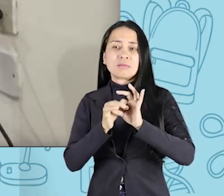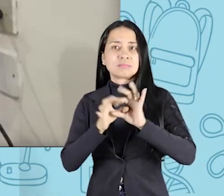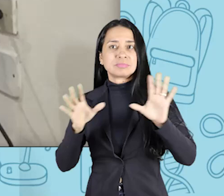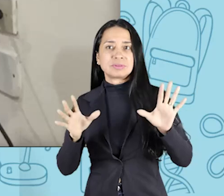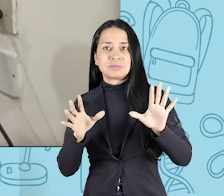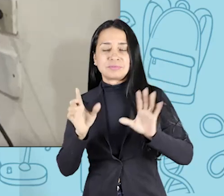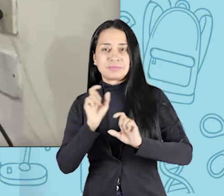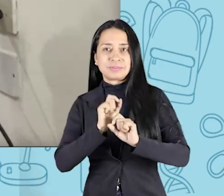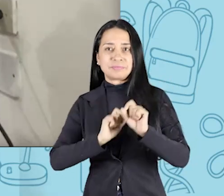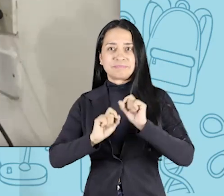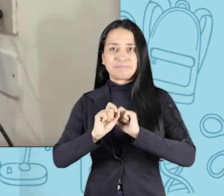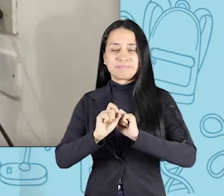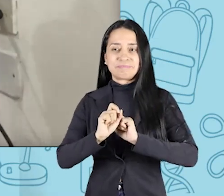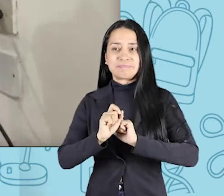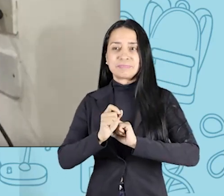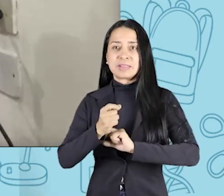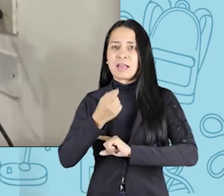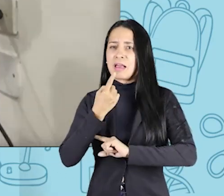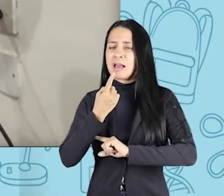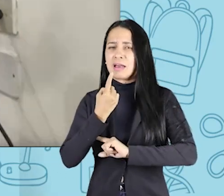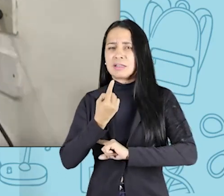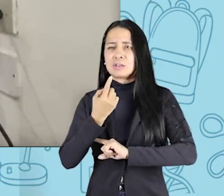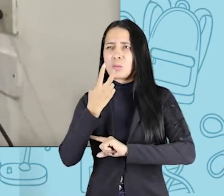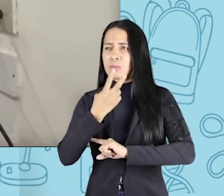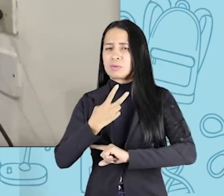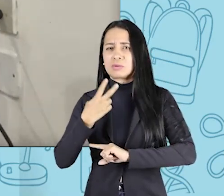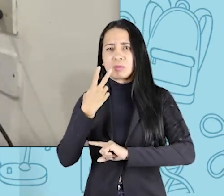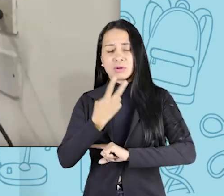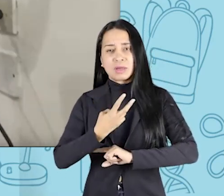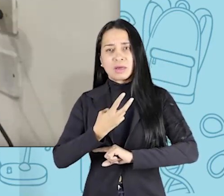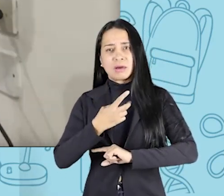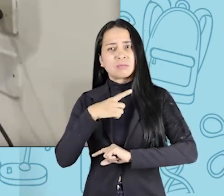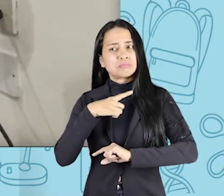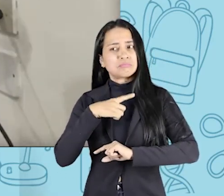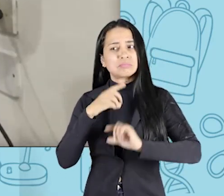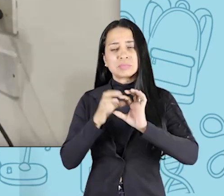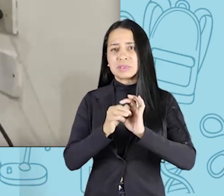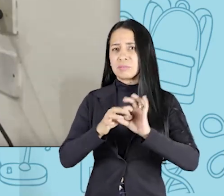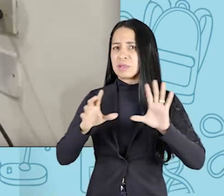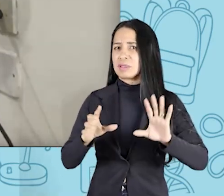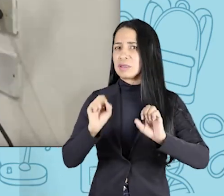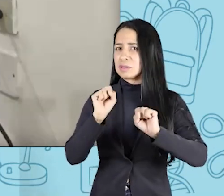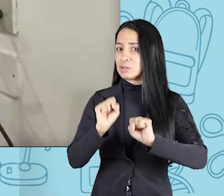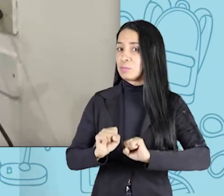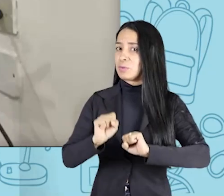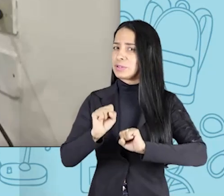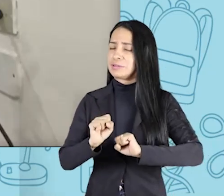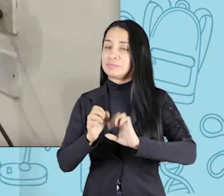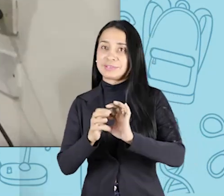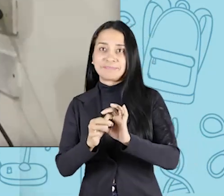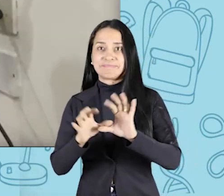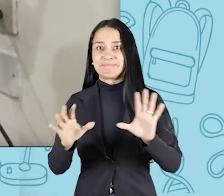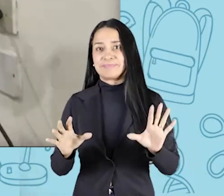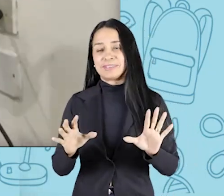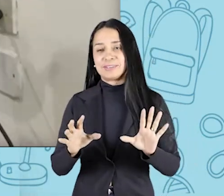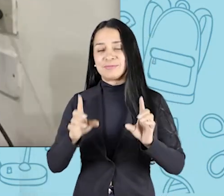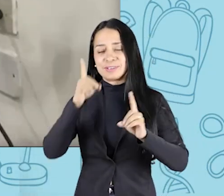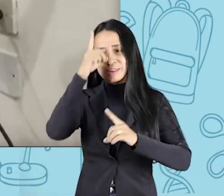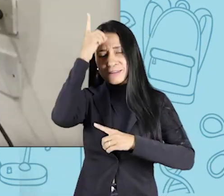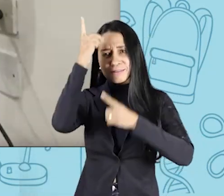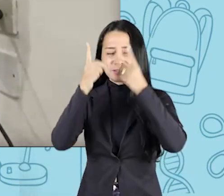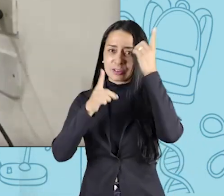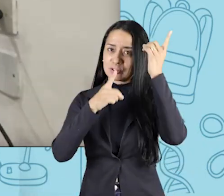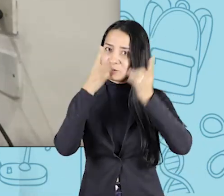A linguagem oral não, a linguagem oral nos dá mais liberdade, nós podemos ser mais descolados,